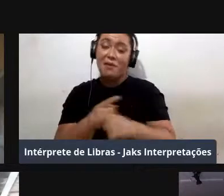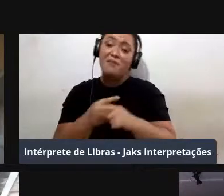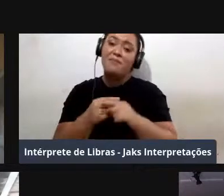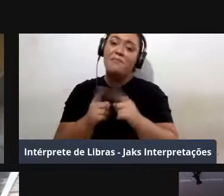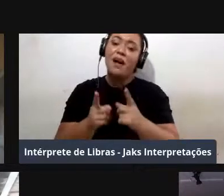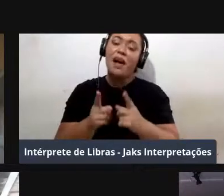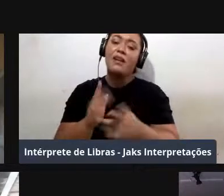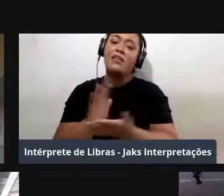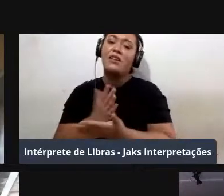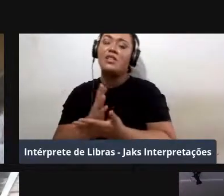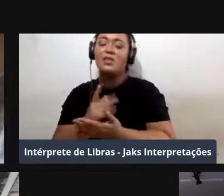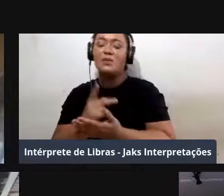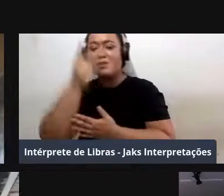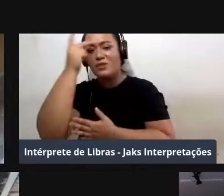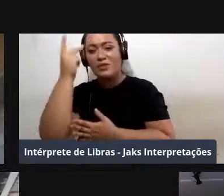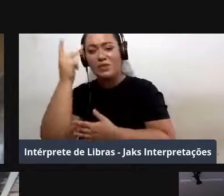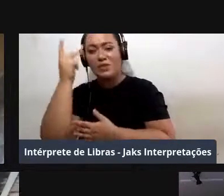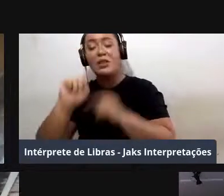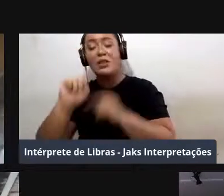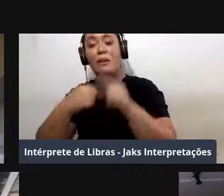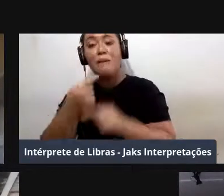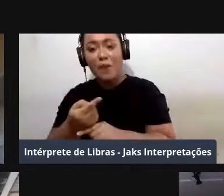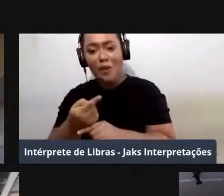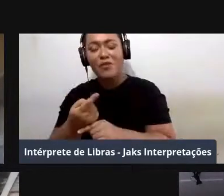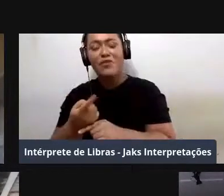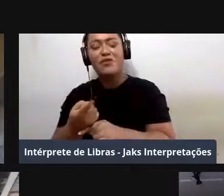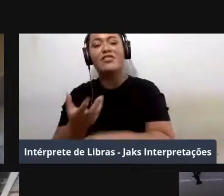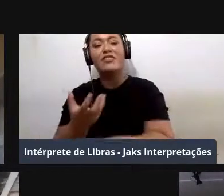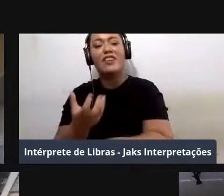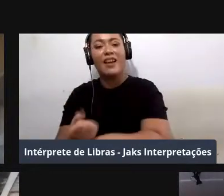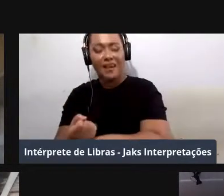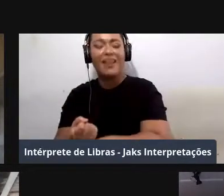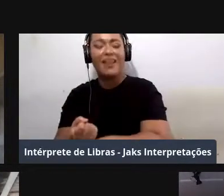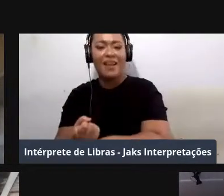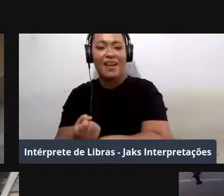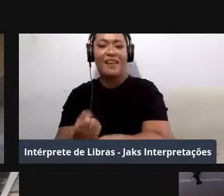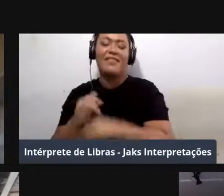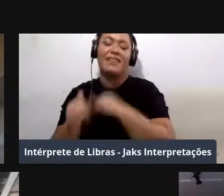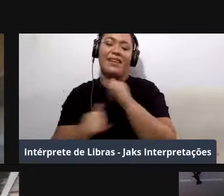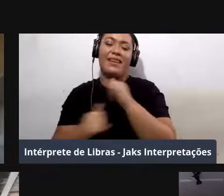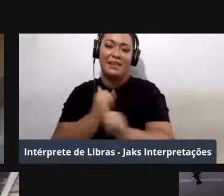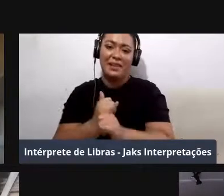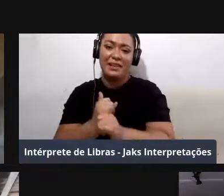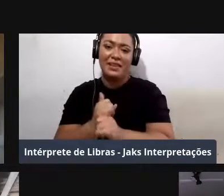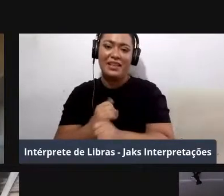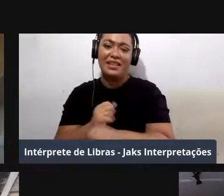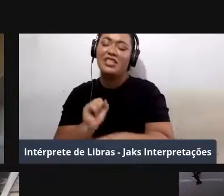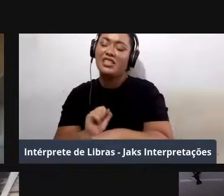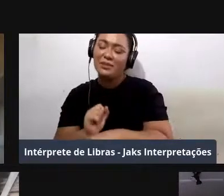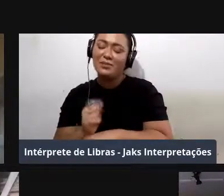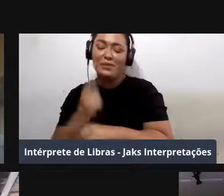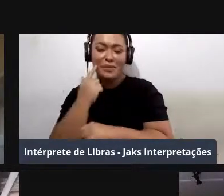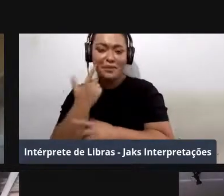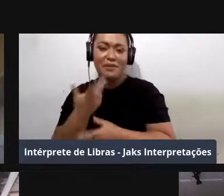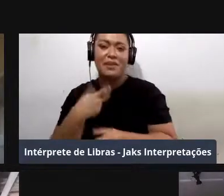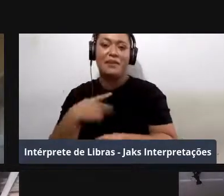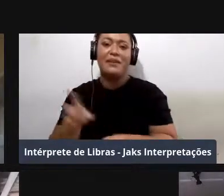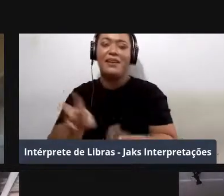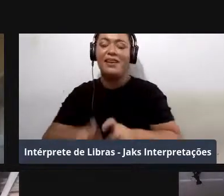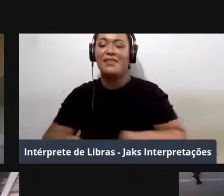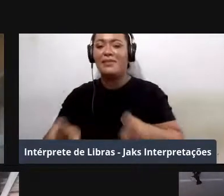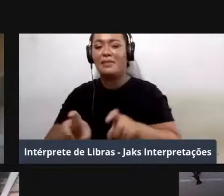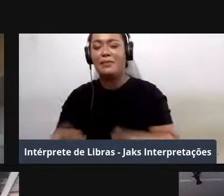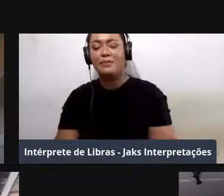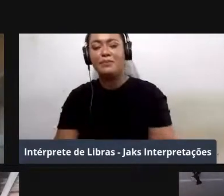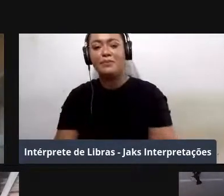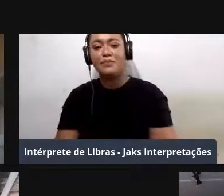gravado, depois que ele fica nas nuvens da internet, esperando alguém acessar. Júlia Morim também acabou de dizer que